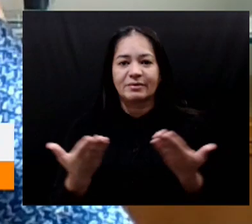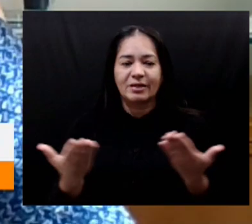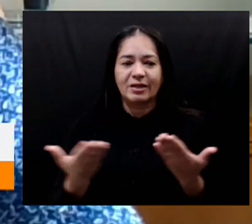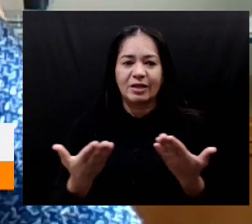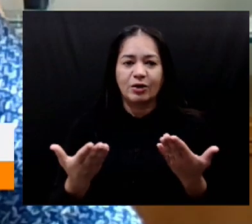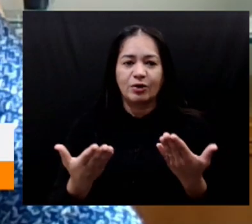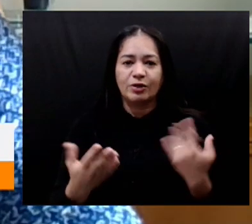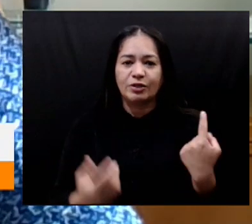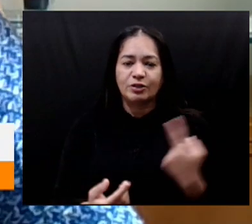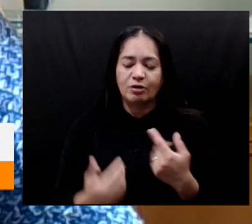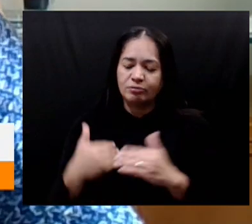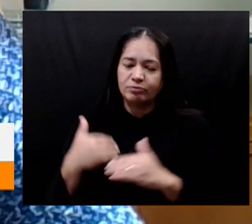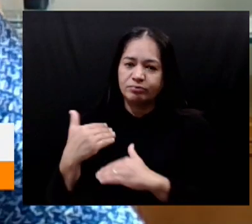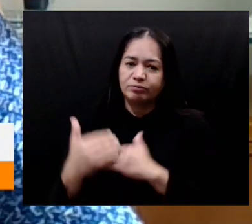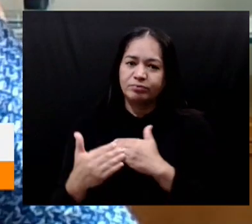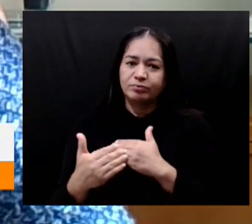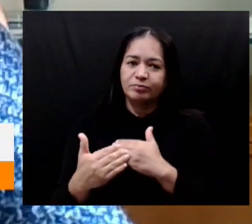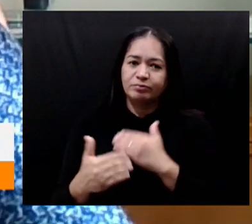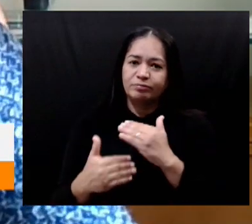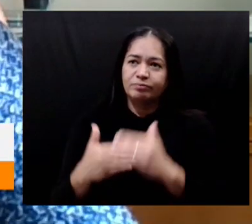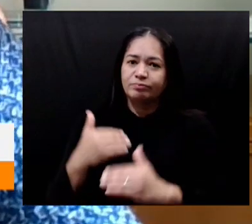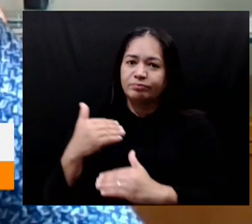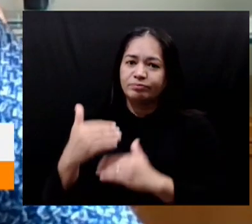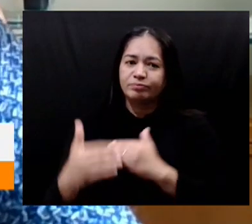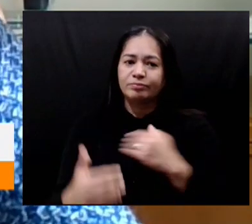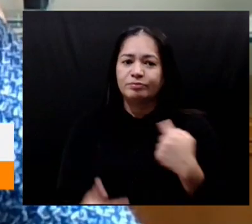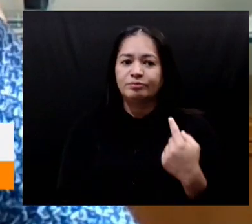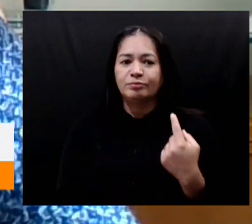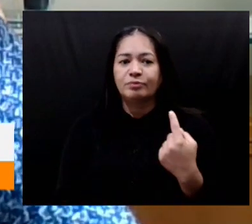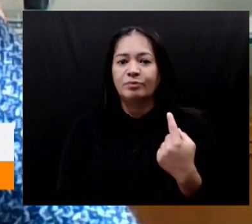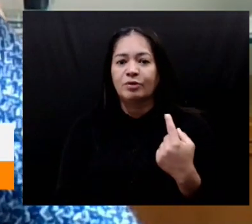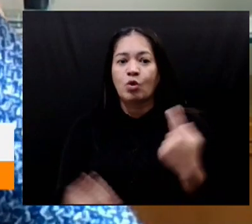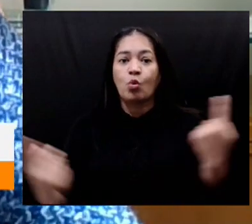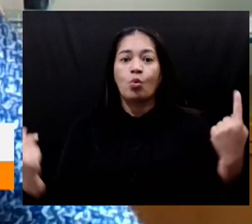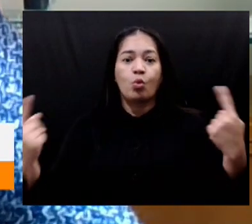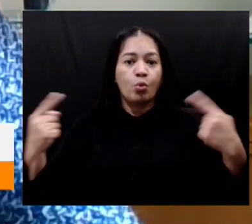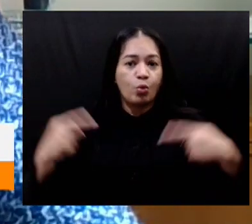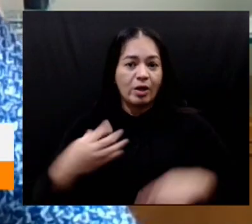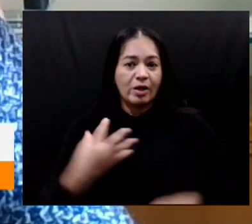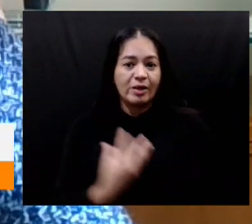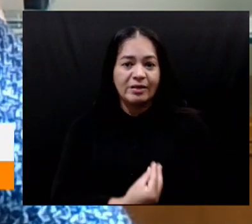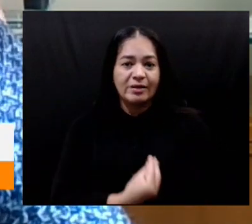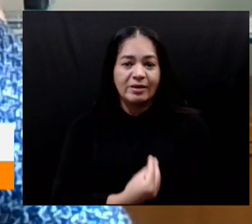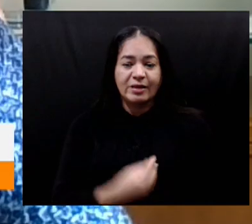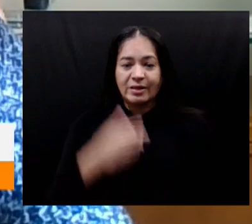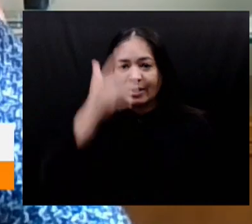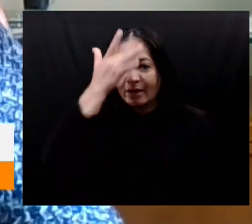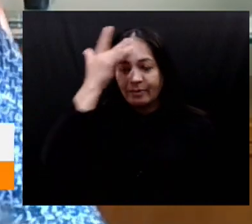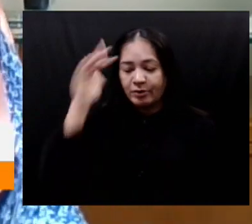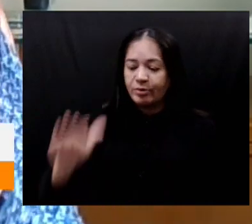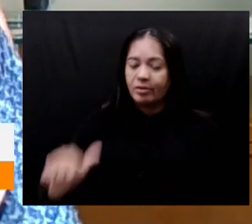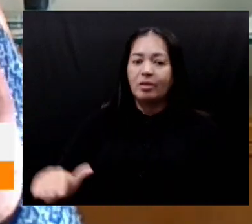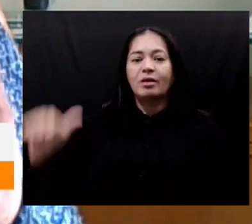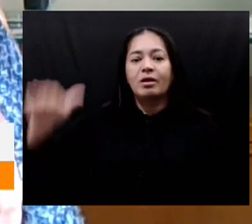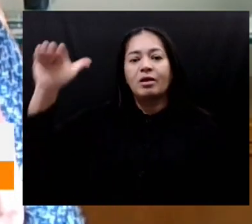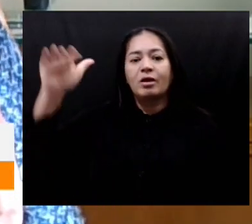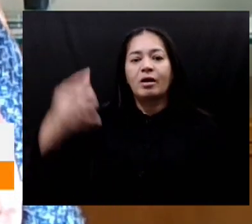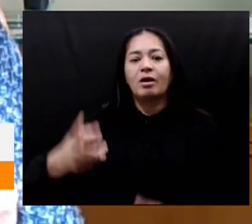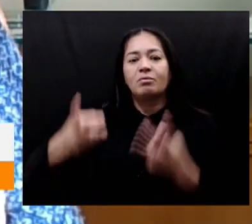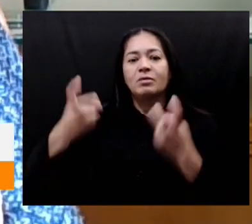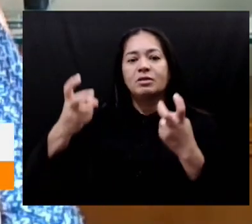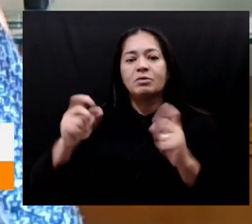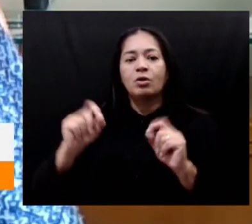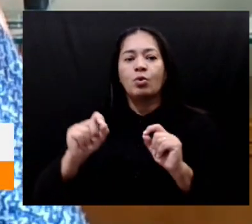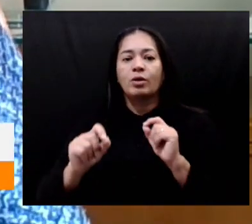avançando no tempo, um dos desafios de vida do adulto é perceber que o pai e a